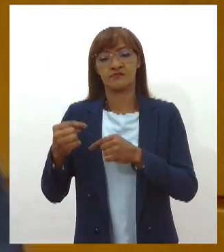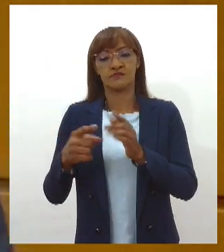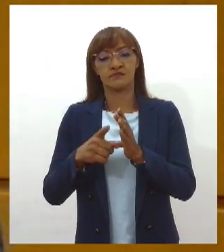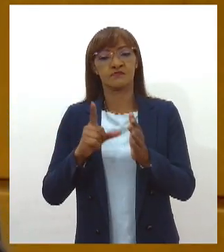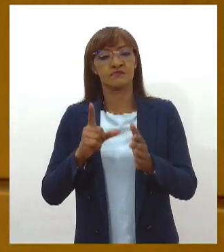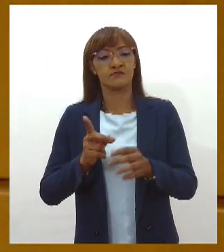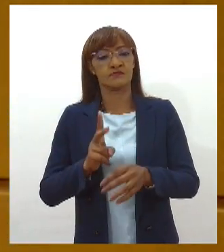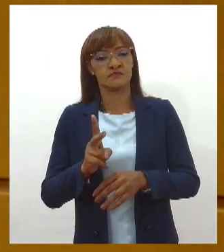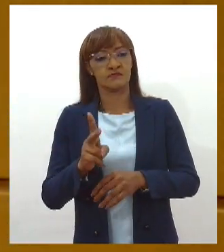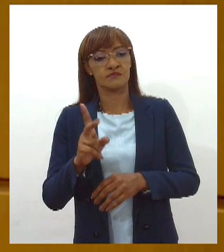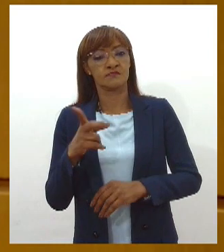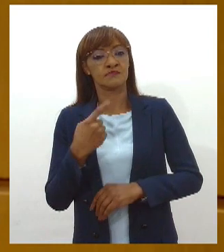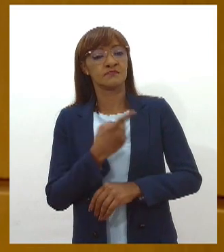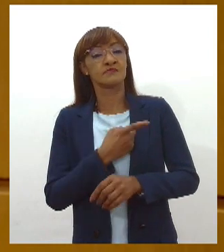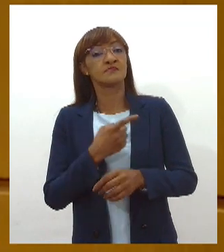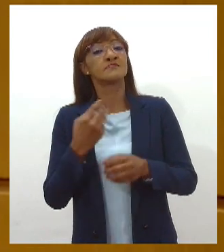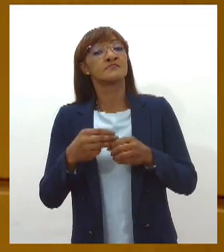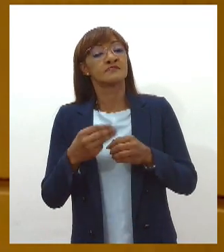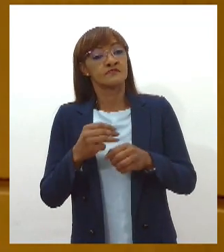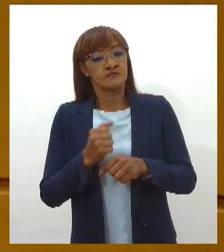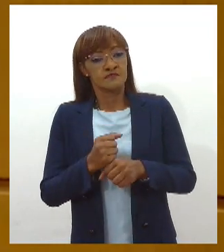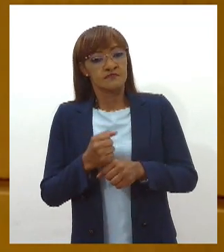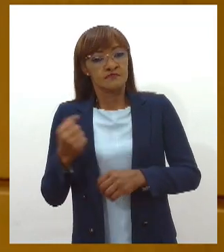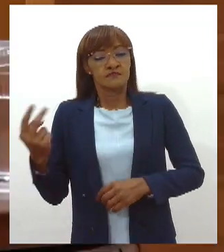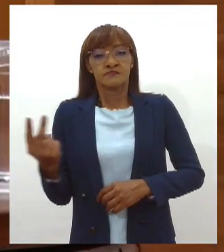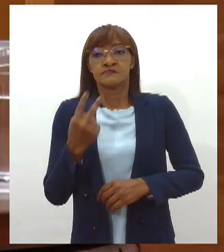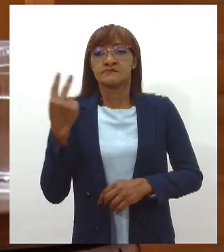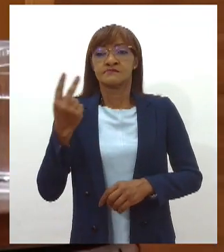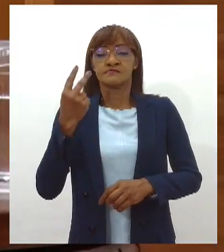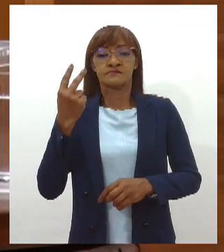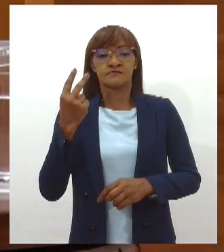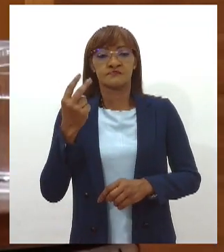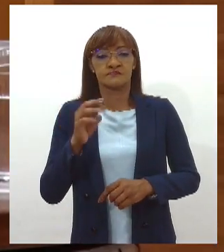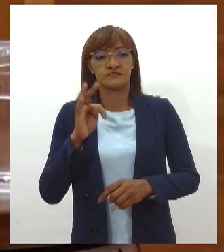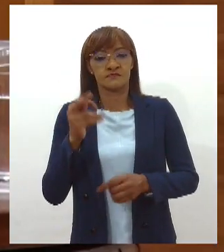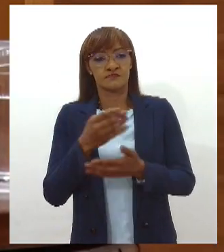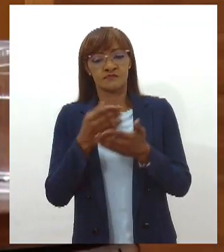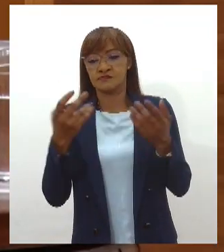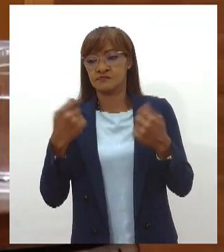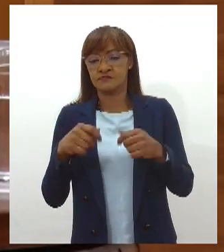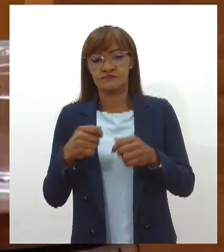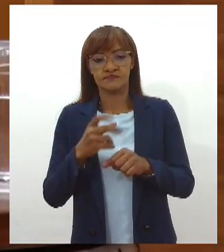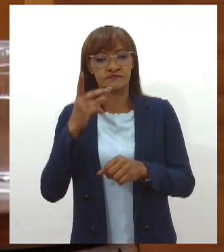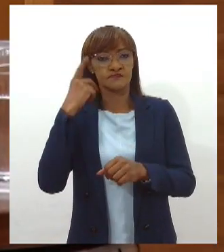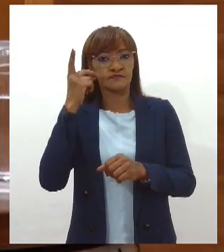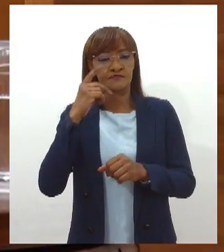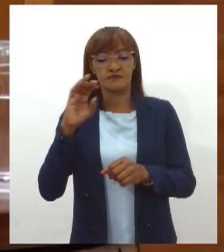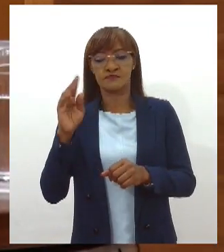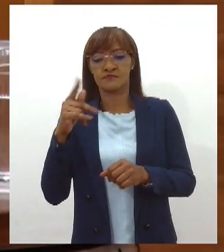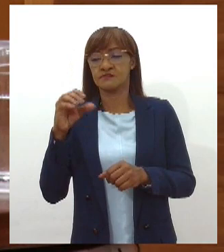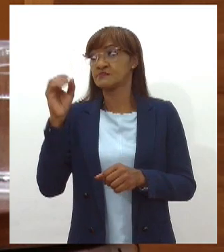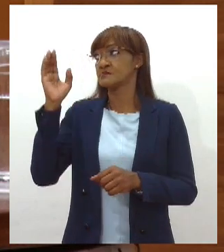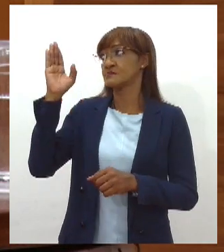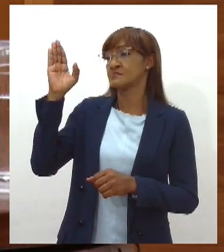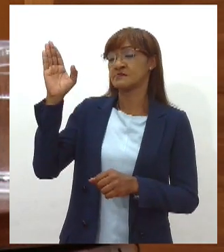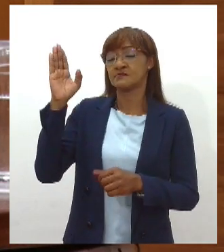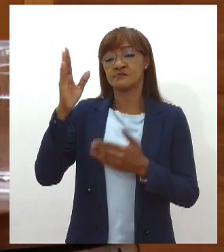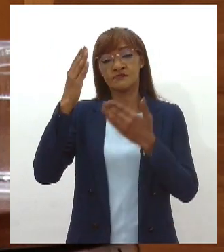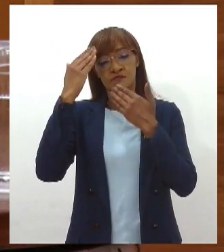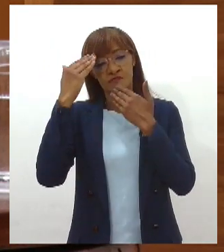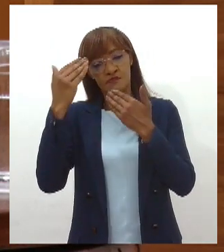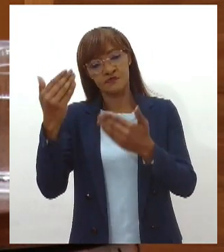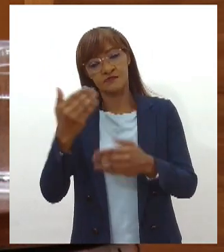cidade e valorizando aqueles que a gente mais precisa. O deputado Chico do Correio agradeceu ao governo do